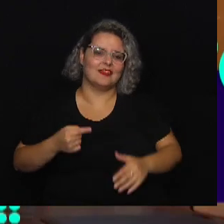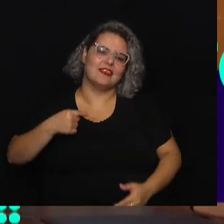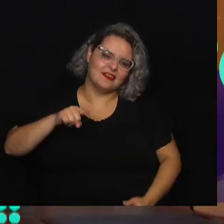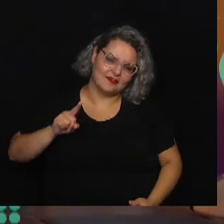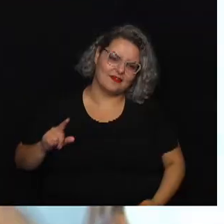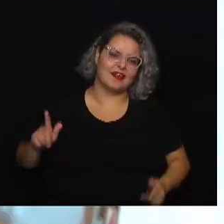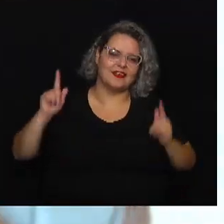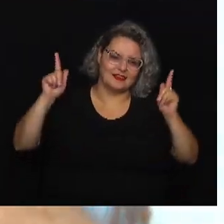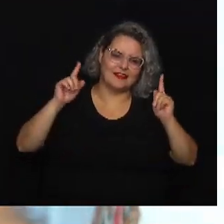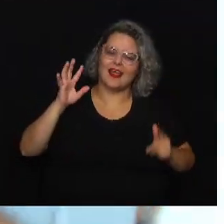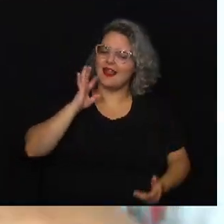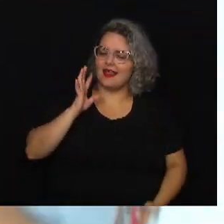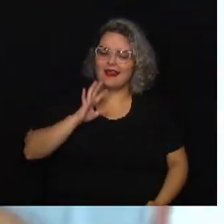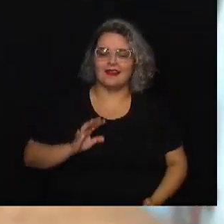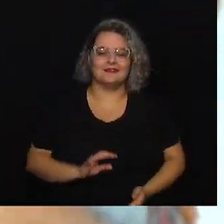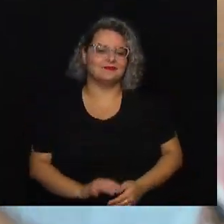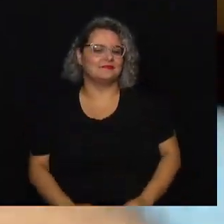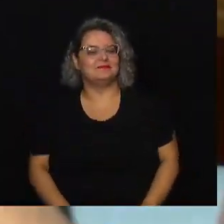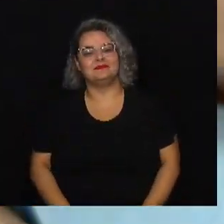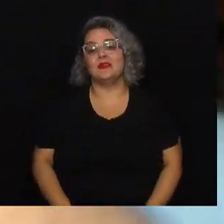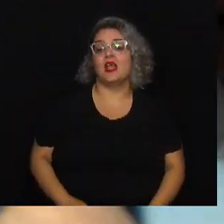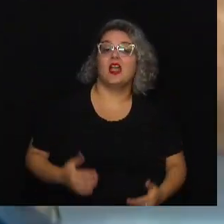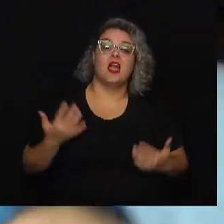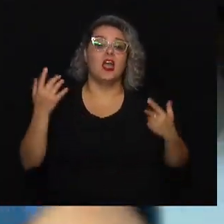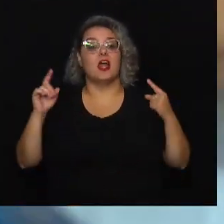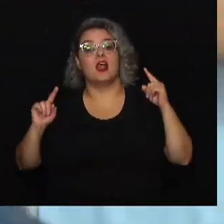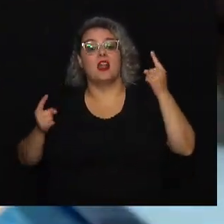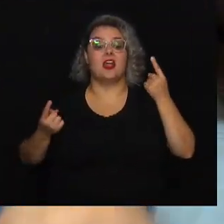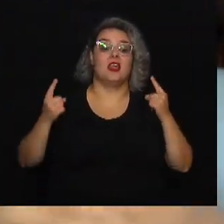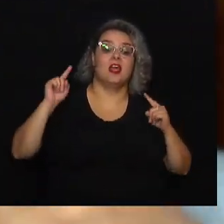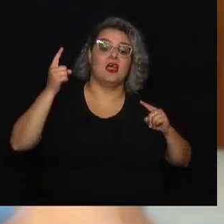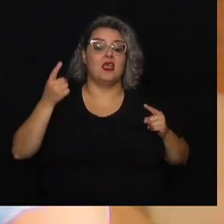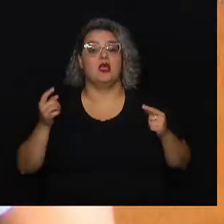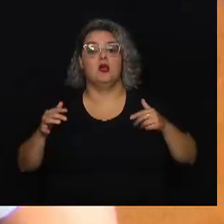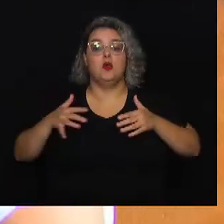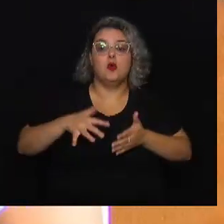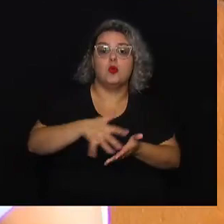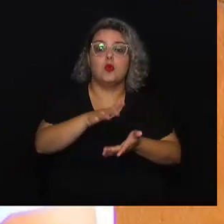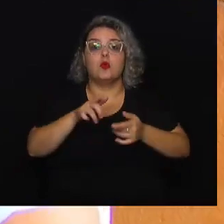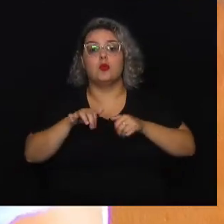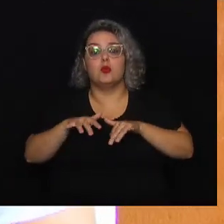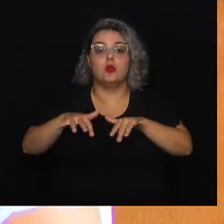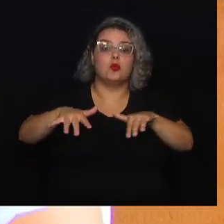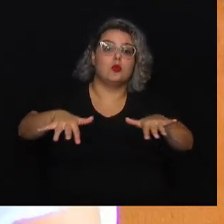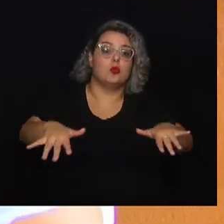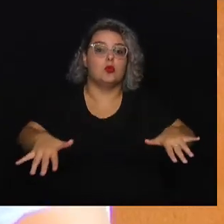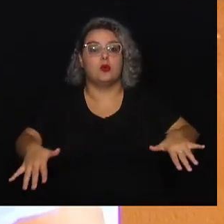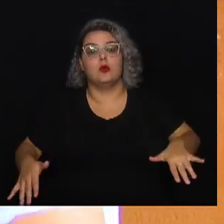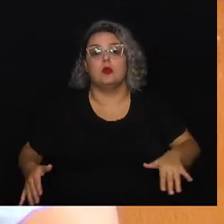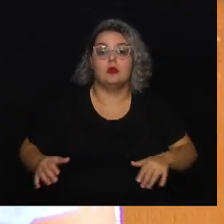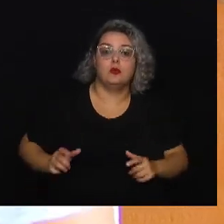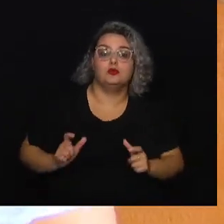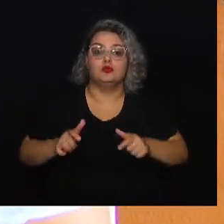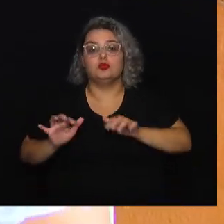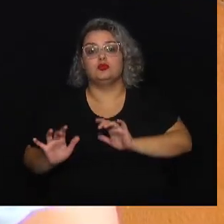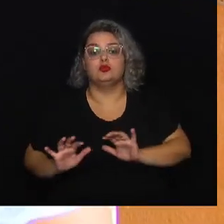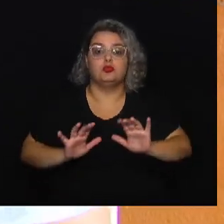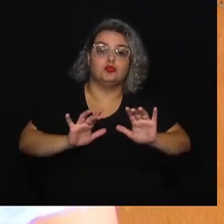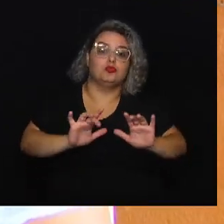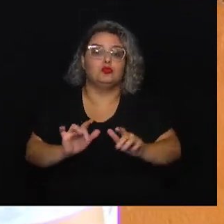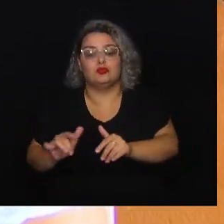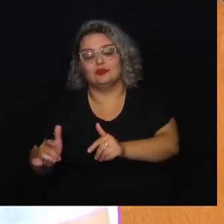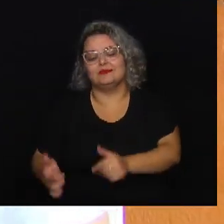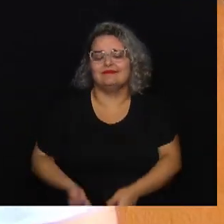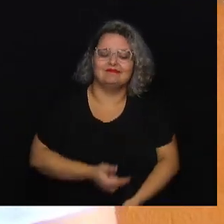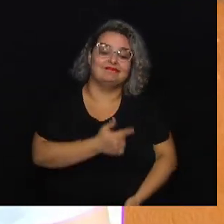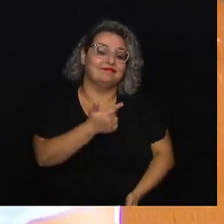É muito legal. Carnaval e meu samba incendeia. A minha vila é nem sangue nem areia.